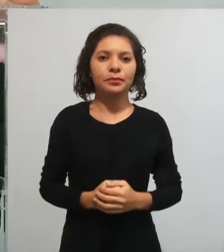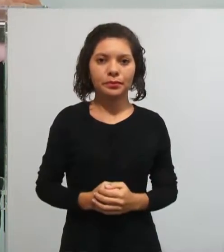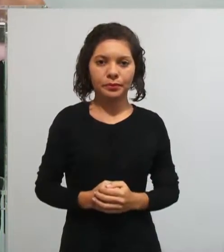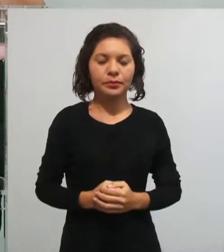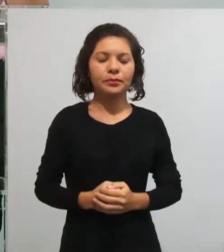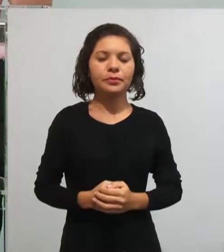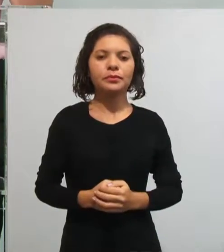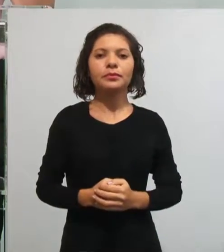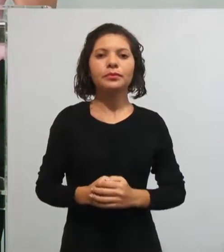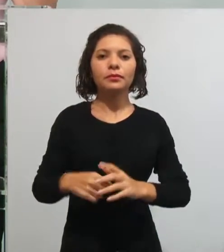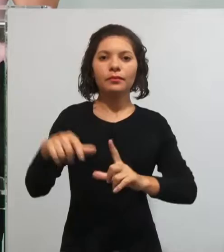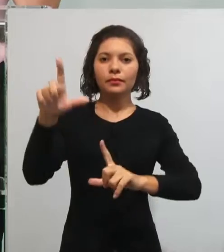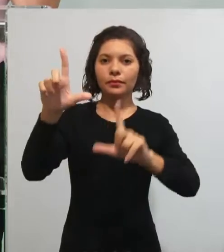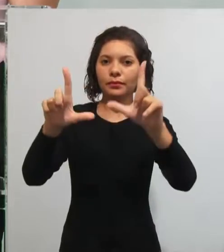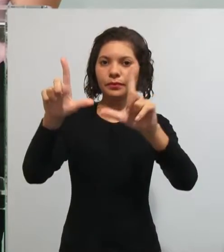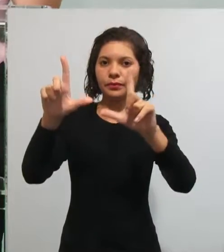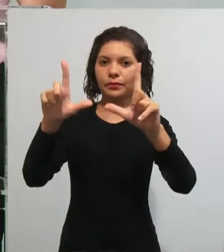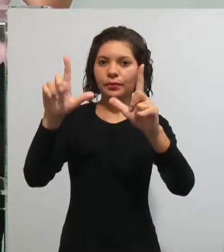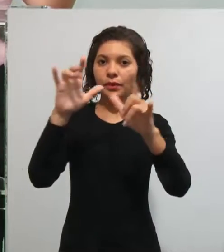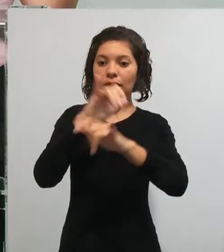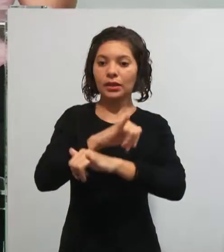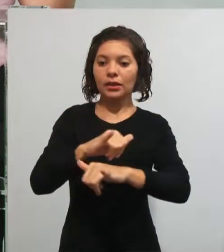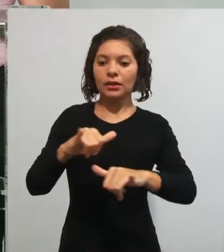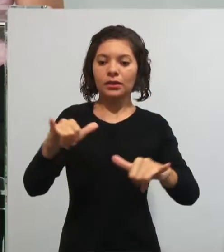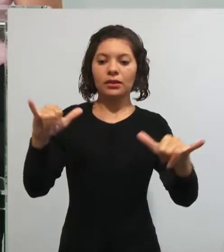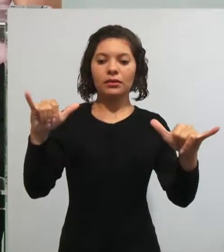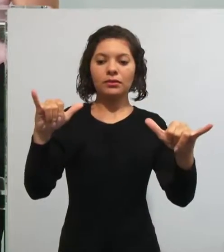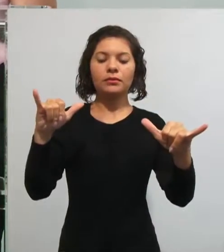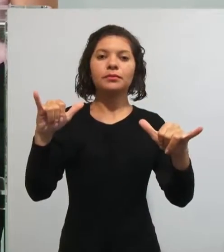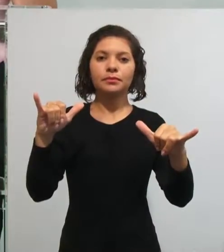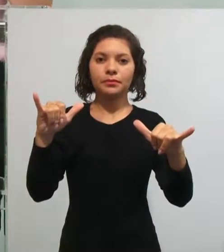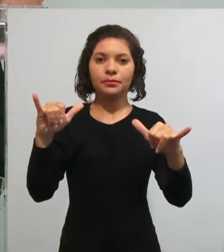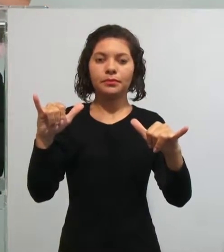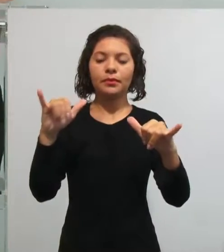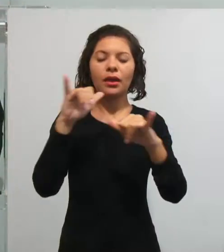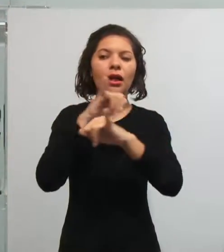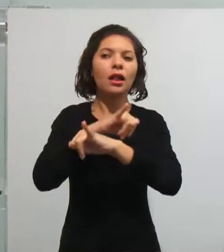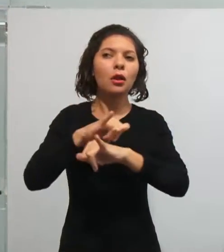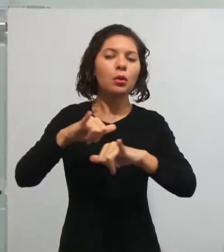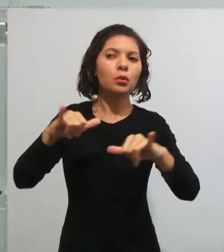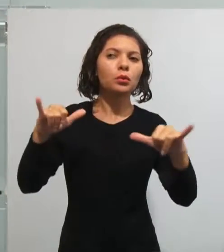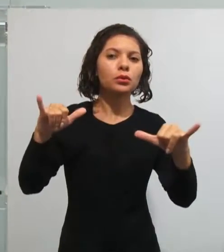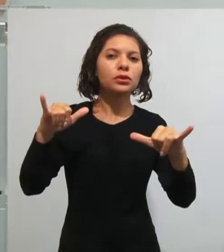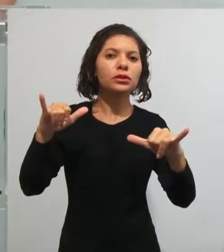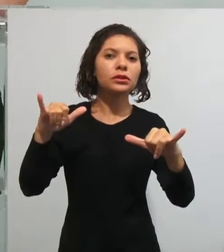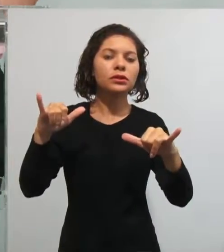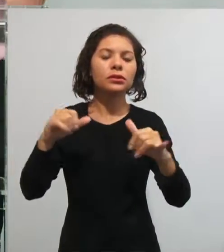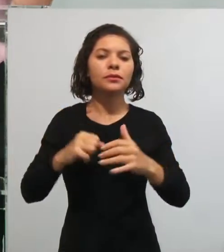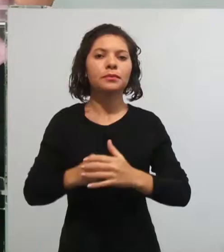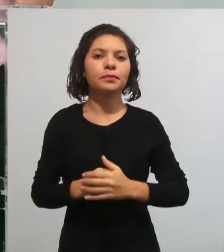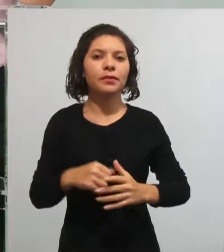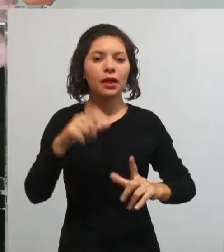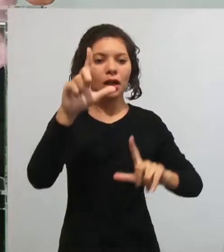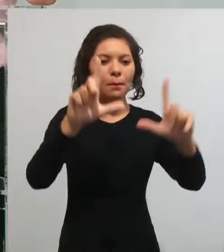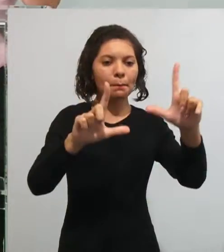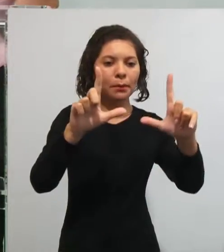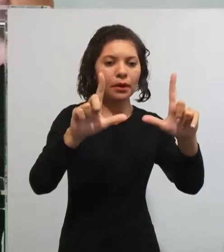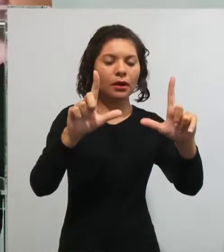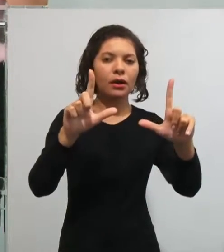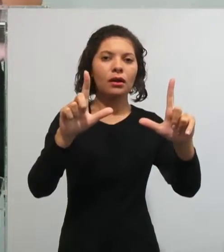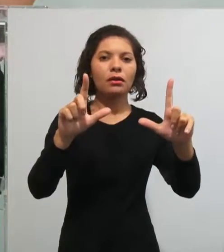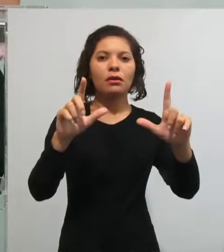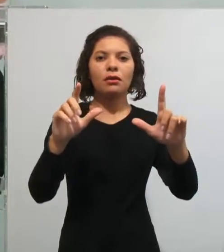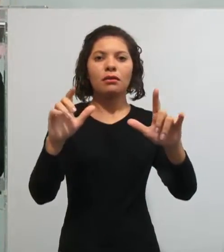jornal, veiculada num jornal X, e essa mesma notícia no jornal Y, e perceber a